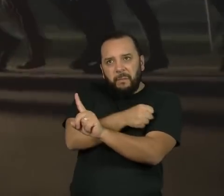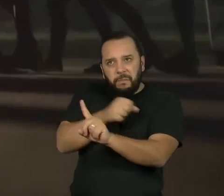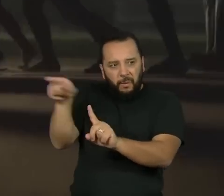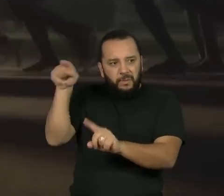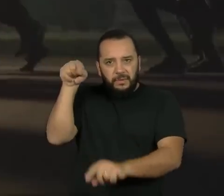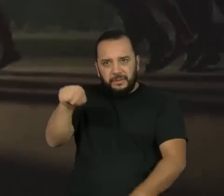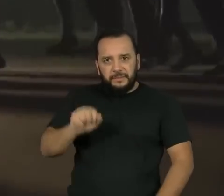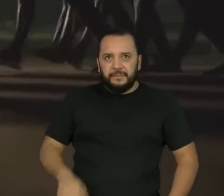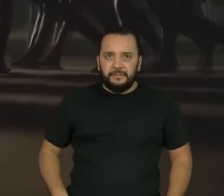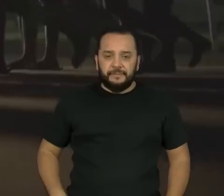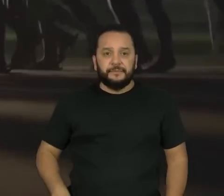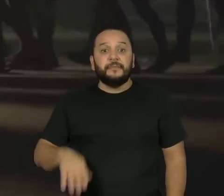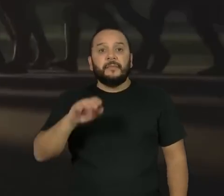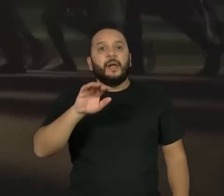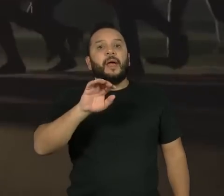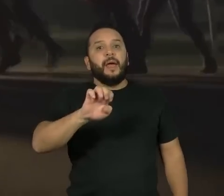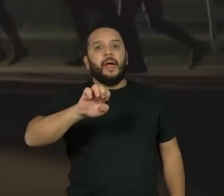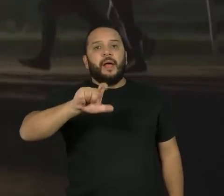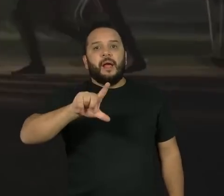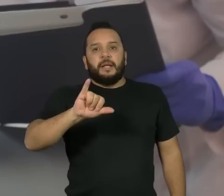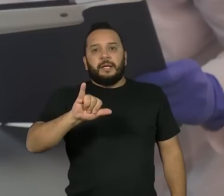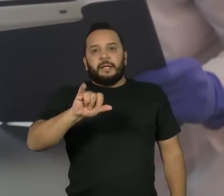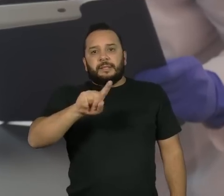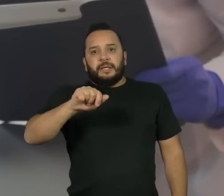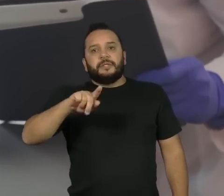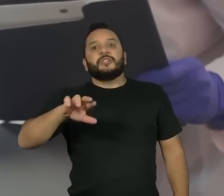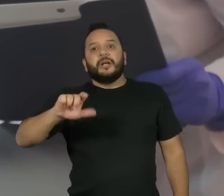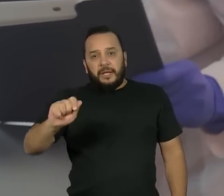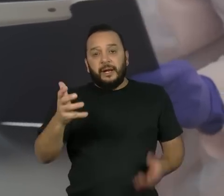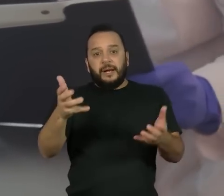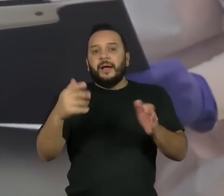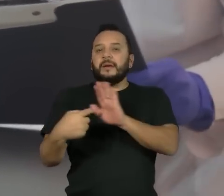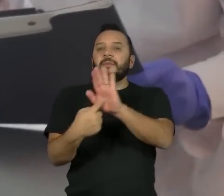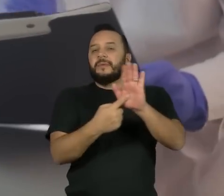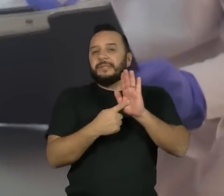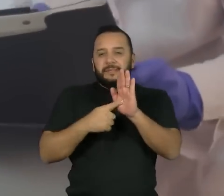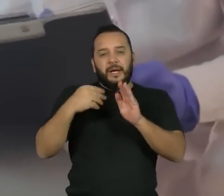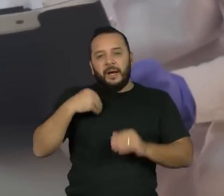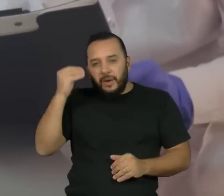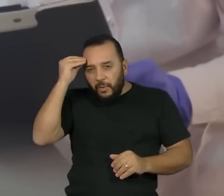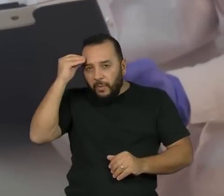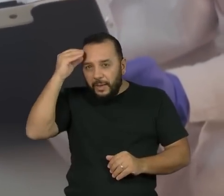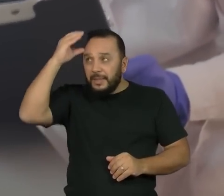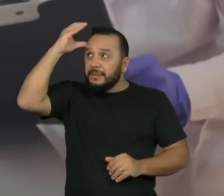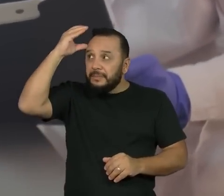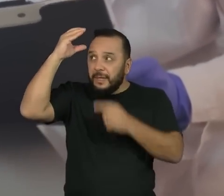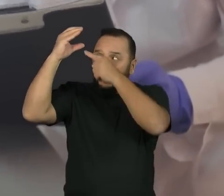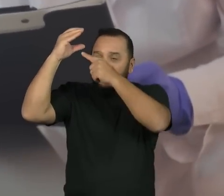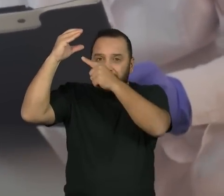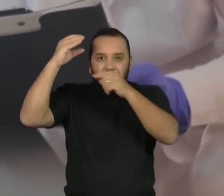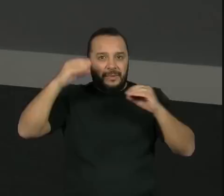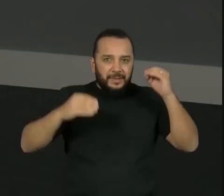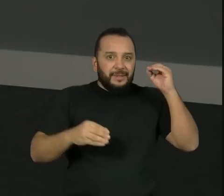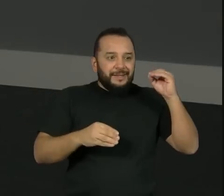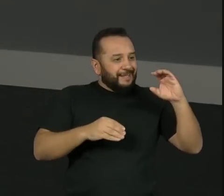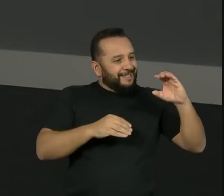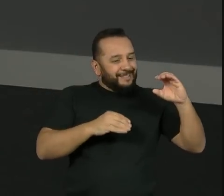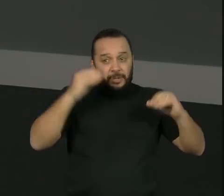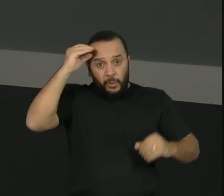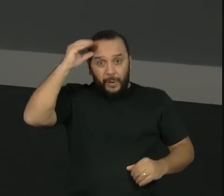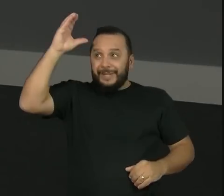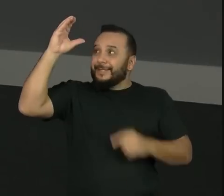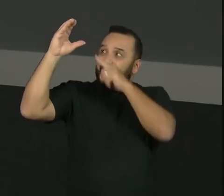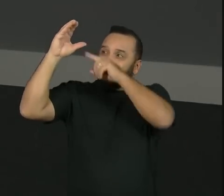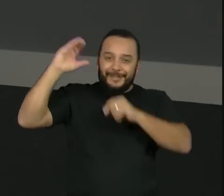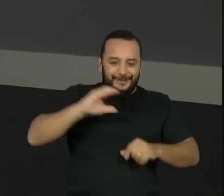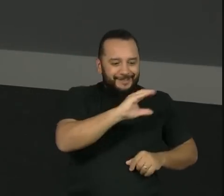Elisângela Baré quer mostrar que a sabedoria milenar e a medicina tradicional podem andar juntas. Lutando por